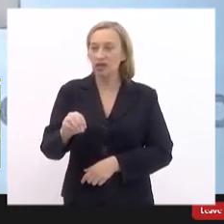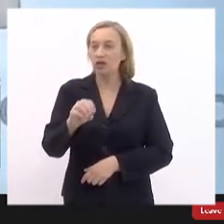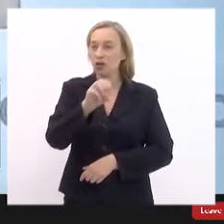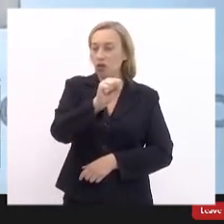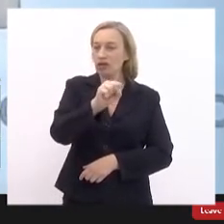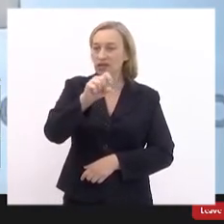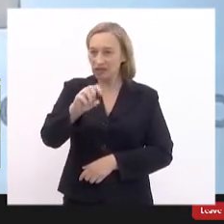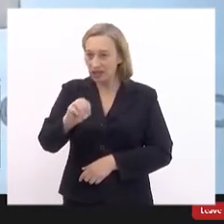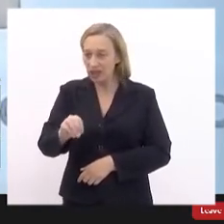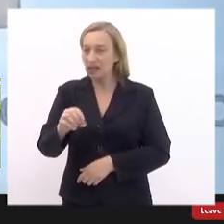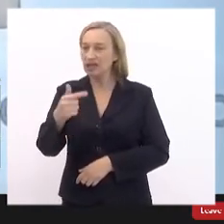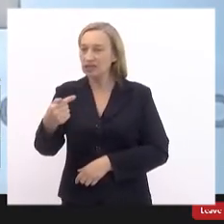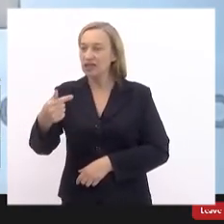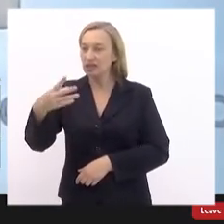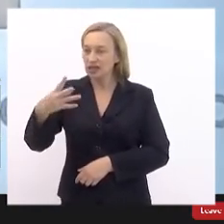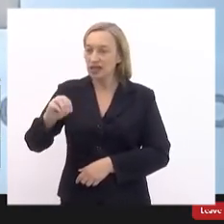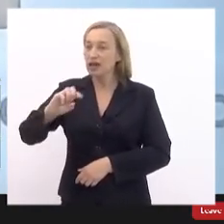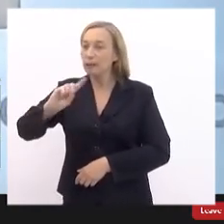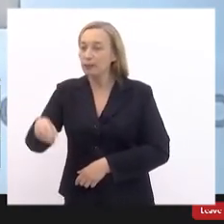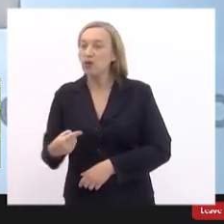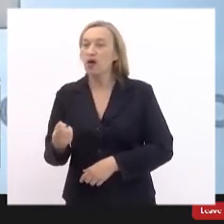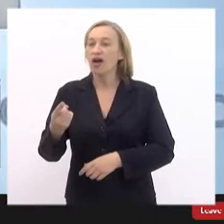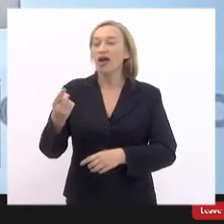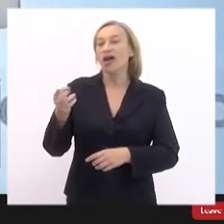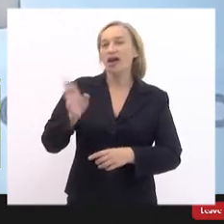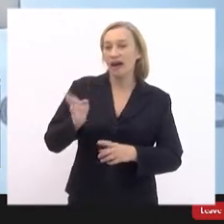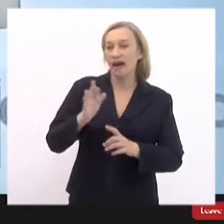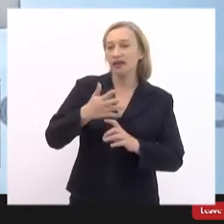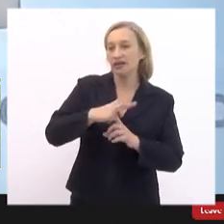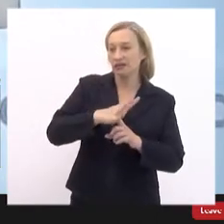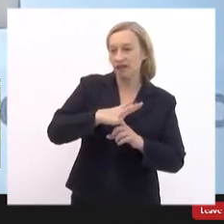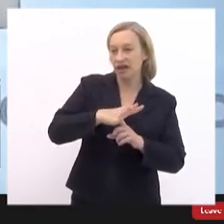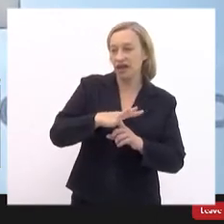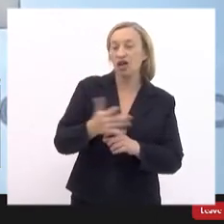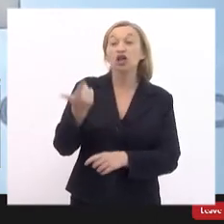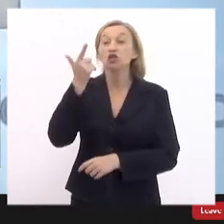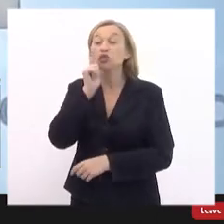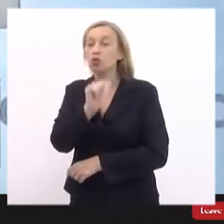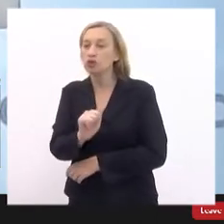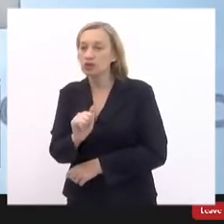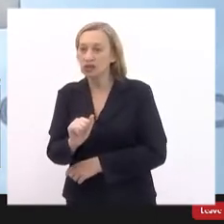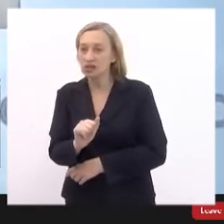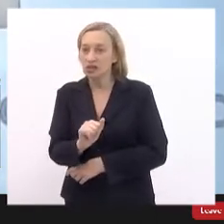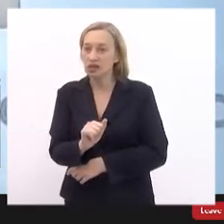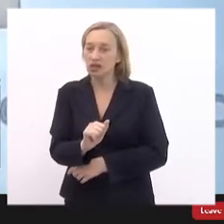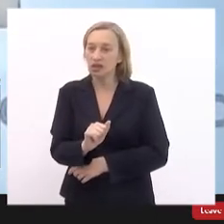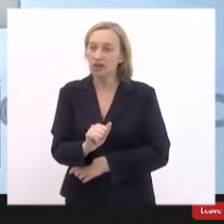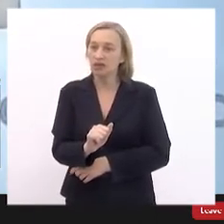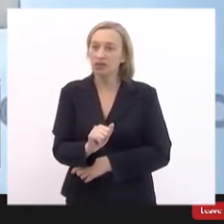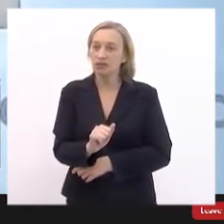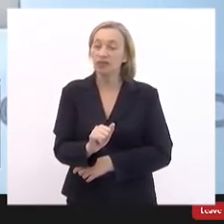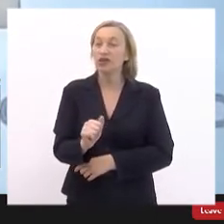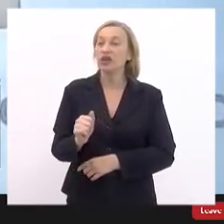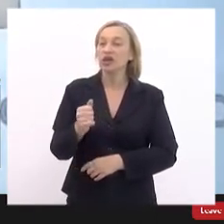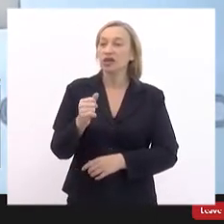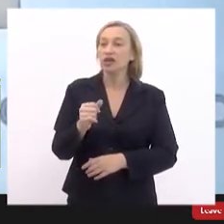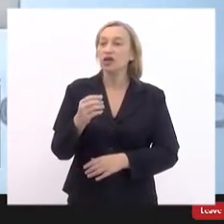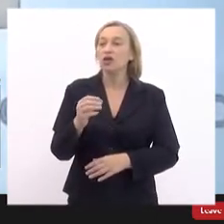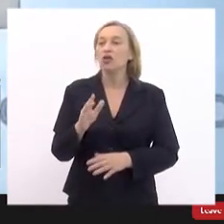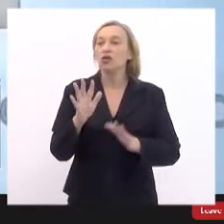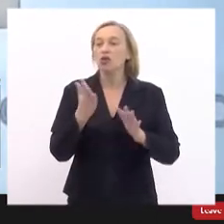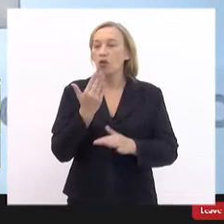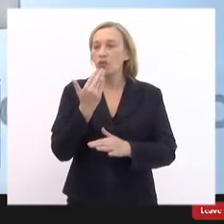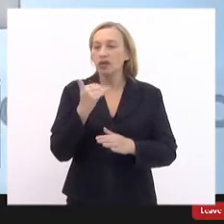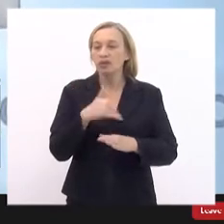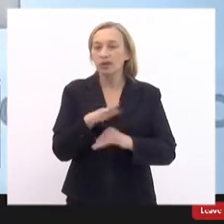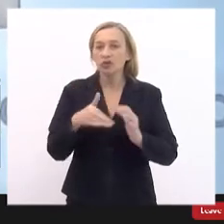R$870 mil em venda nas nossas feiras. O que conseguiu lograr êxito em levar alimento para as